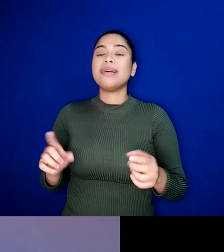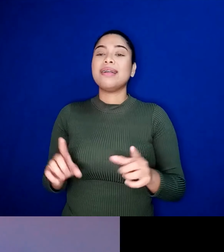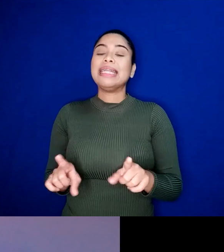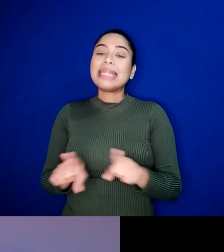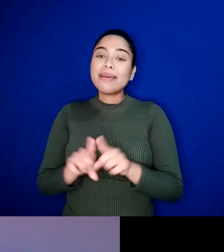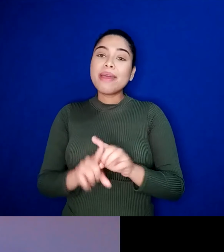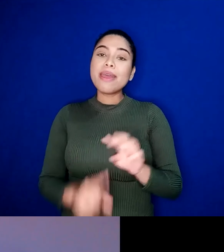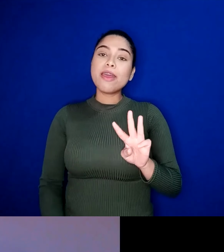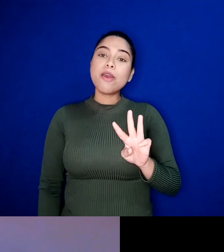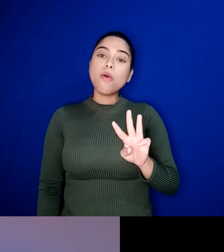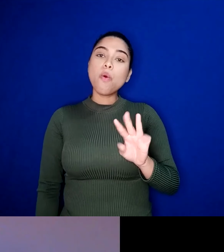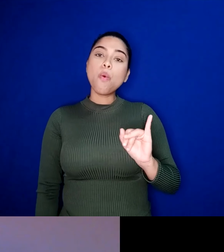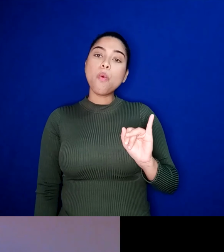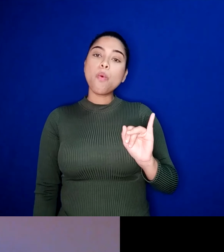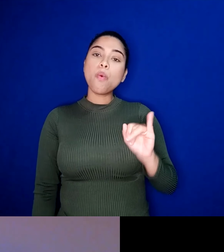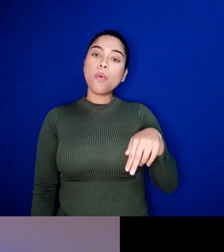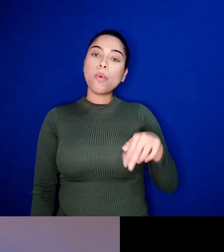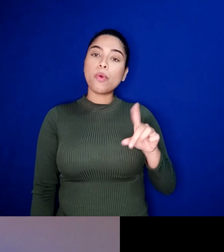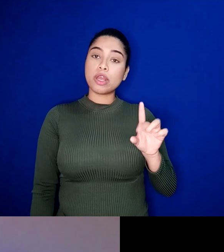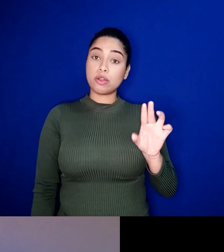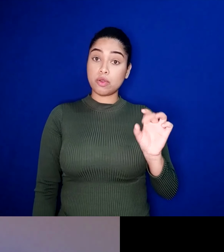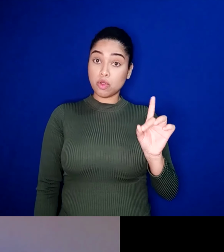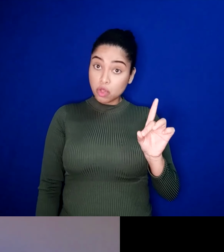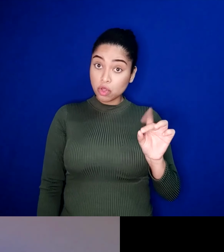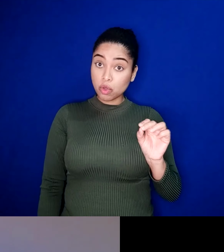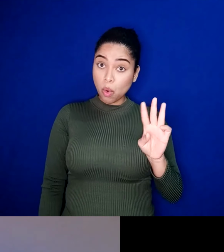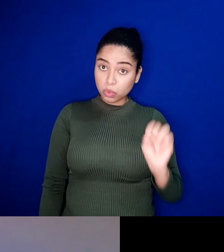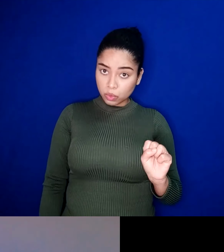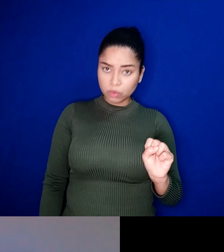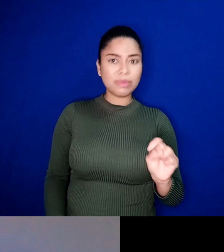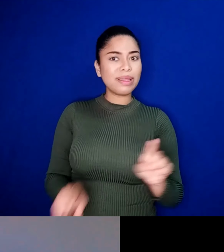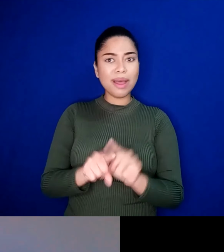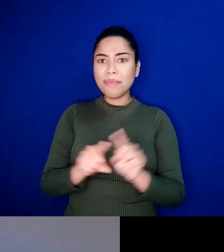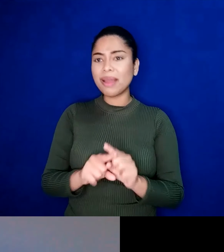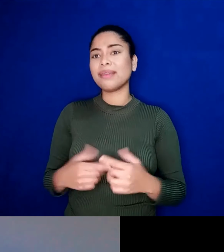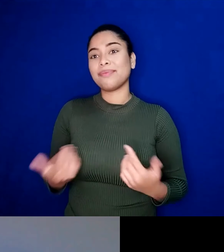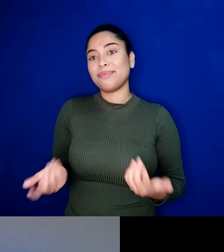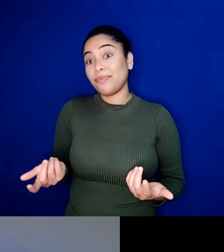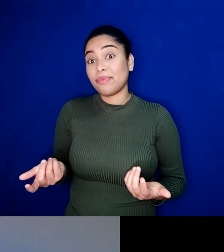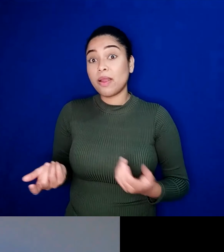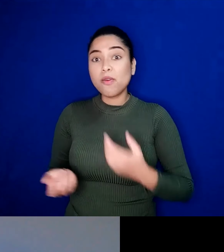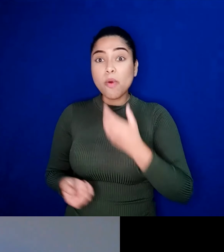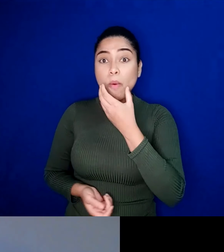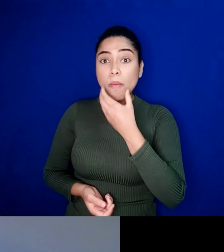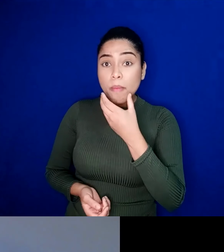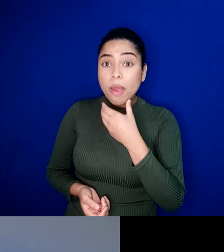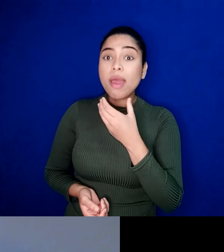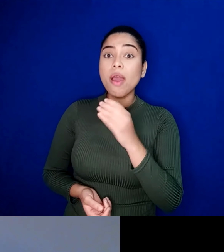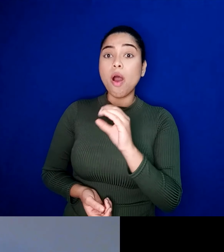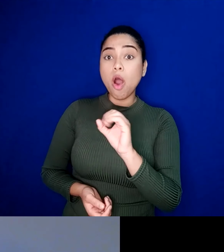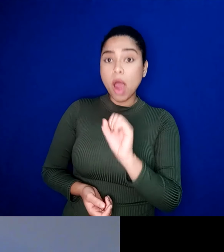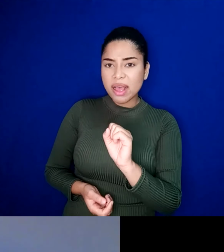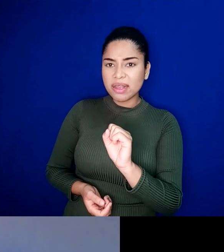quando você começa a pensar e E aí você fala omx seus é feio o